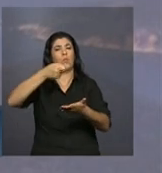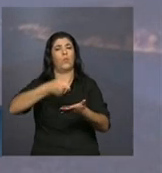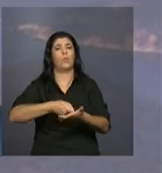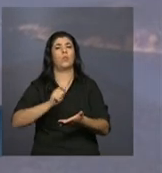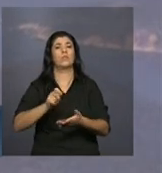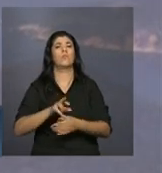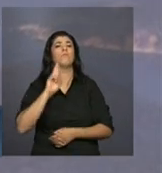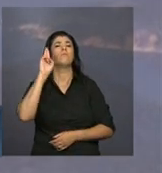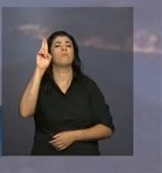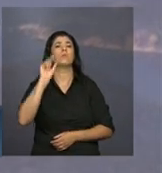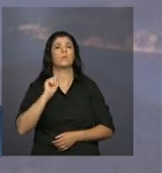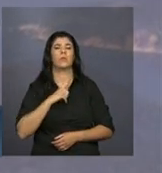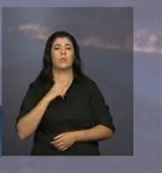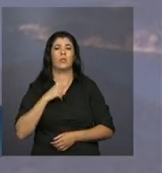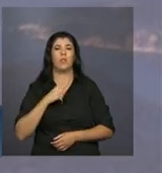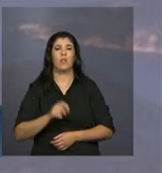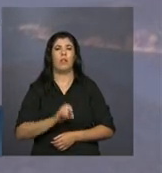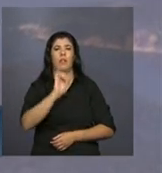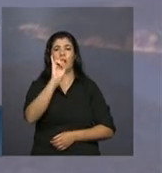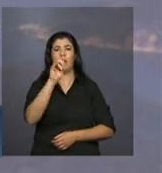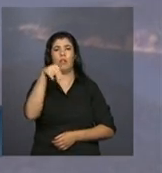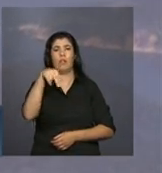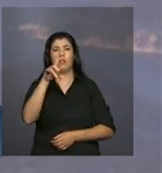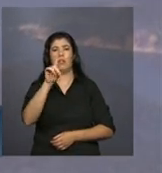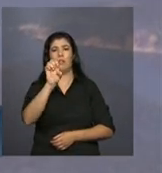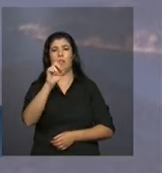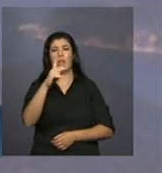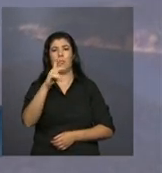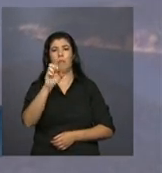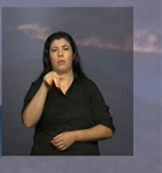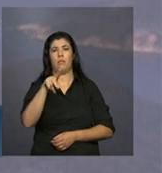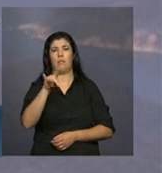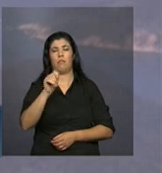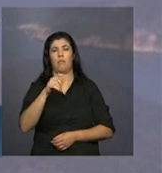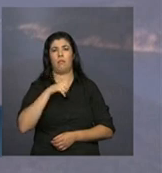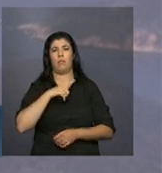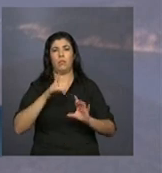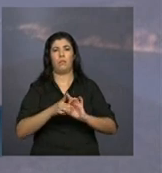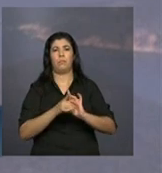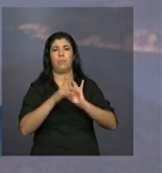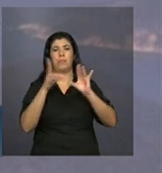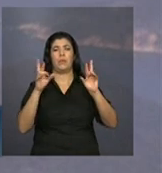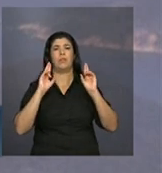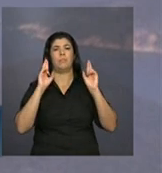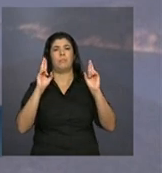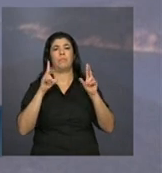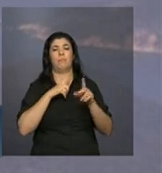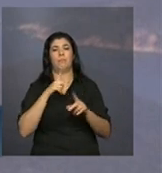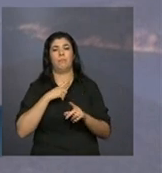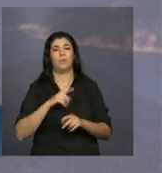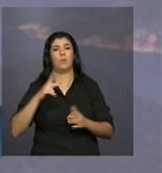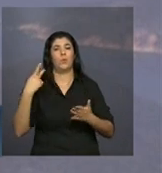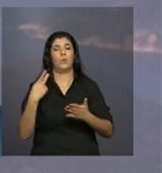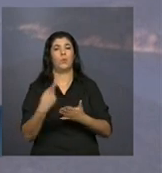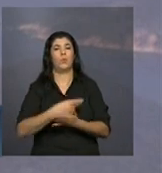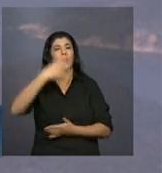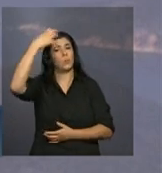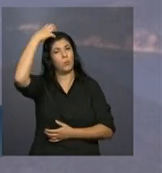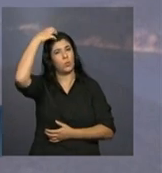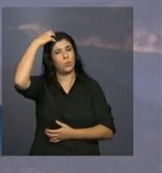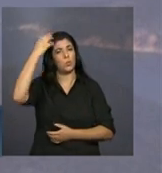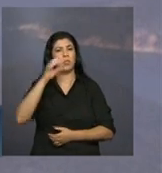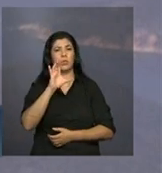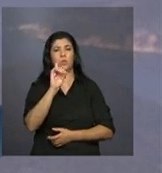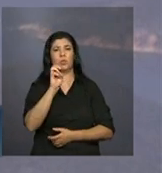afirmação da independência, que é a coroação do Dom Pedro, que ocorreu aqui. Depois,